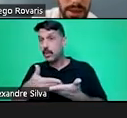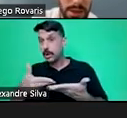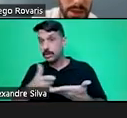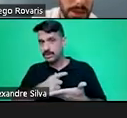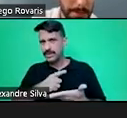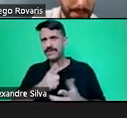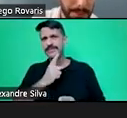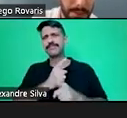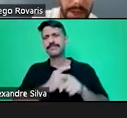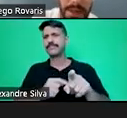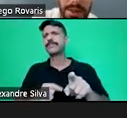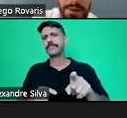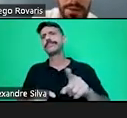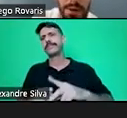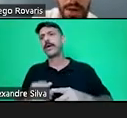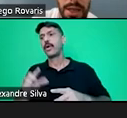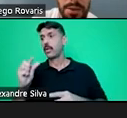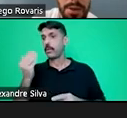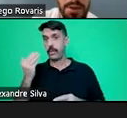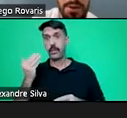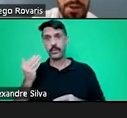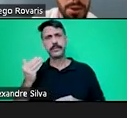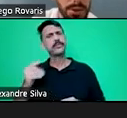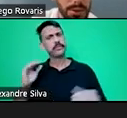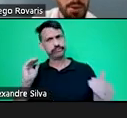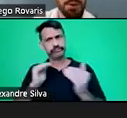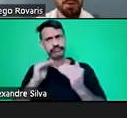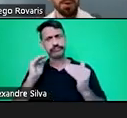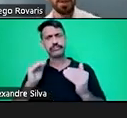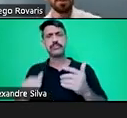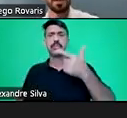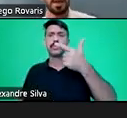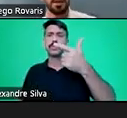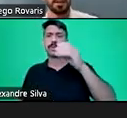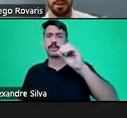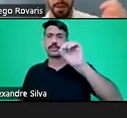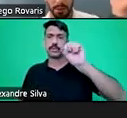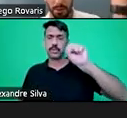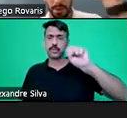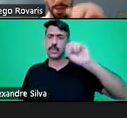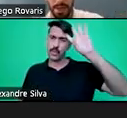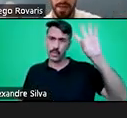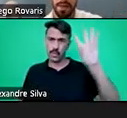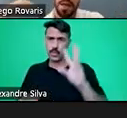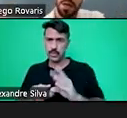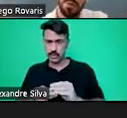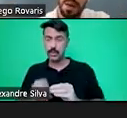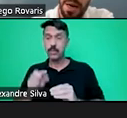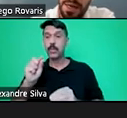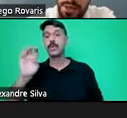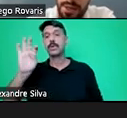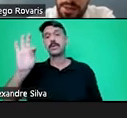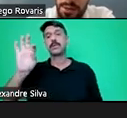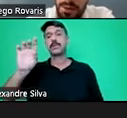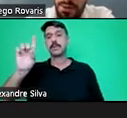aqui recente que coloca lá 208 conclusões baseadas em evidências sobre o TDAH. E